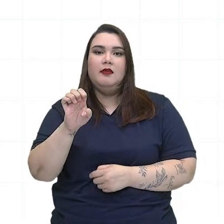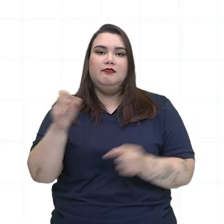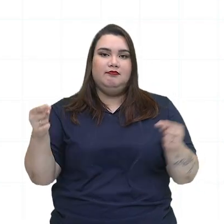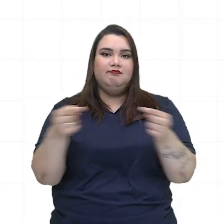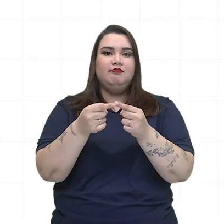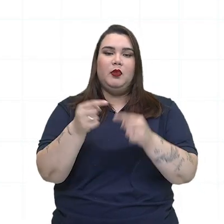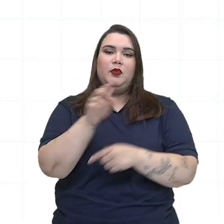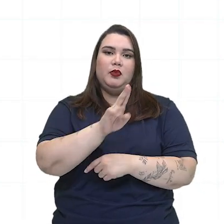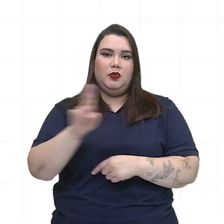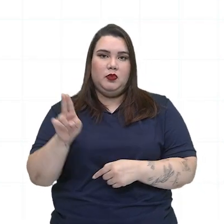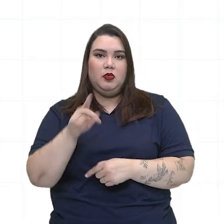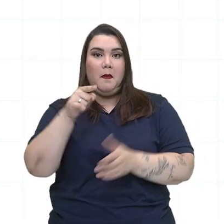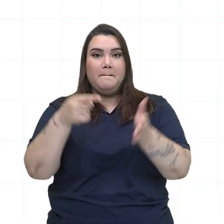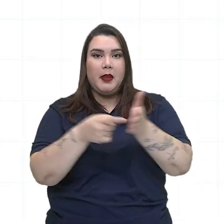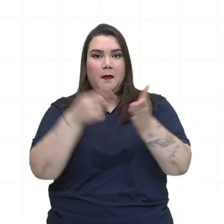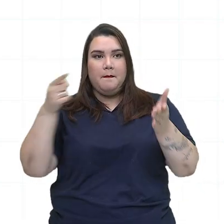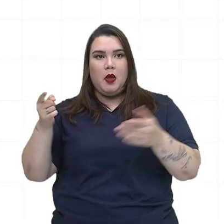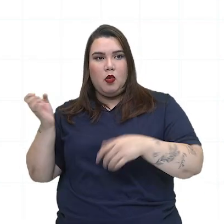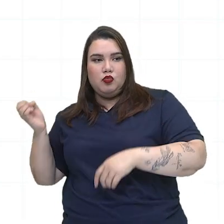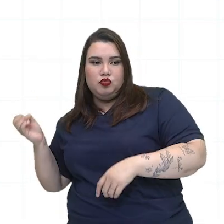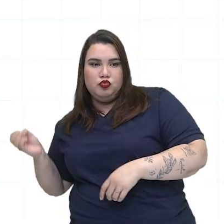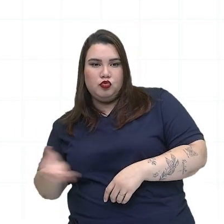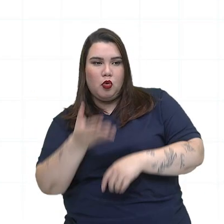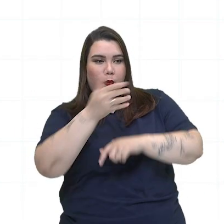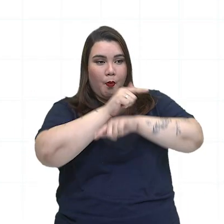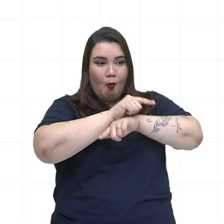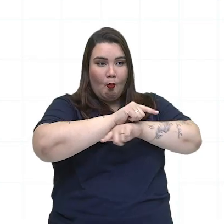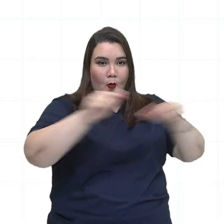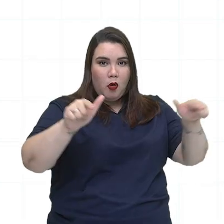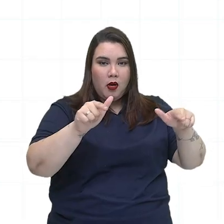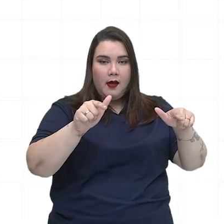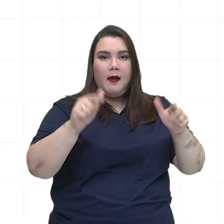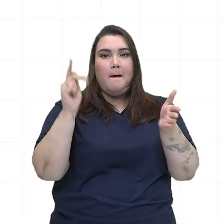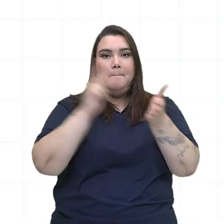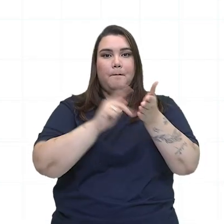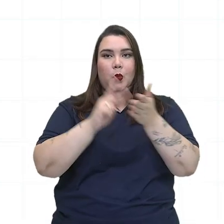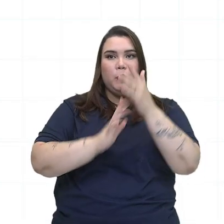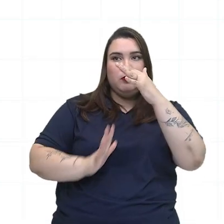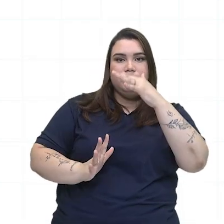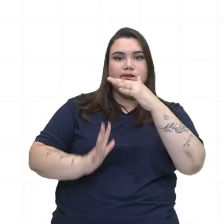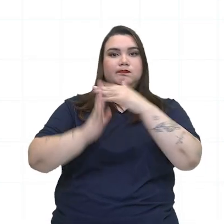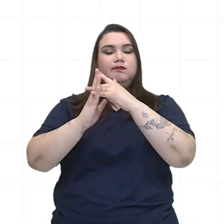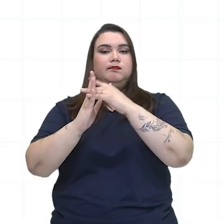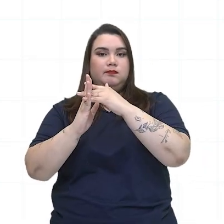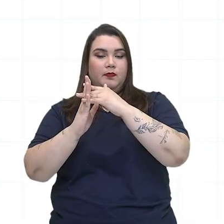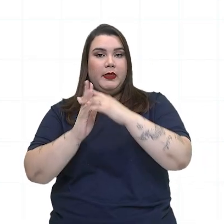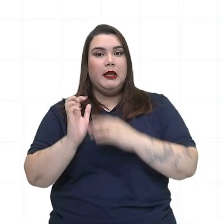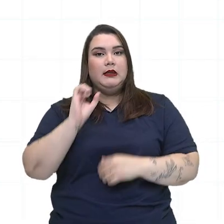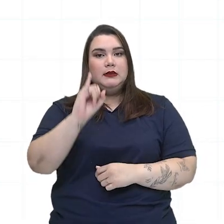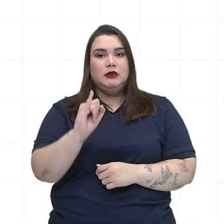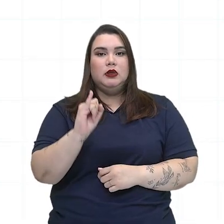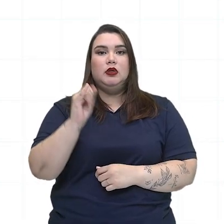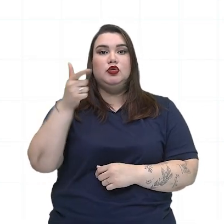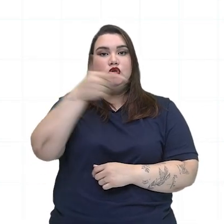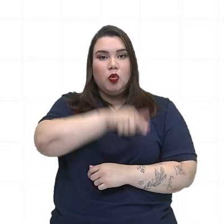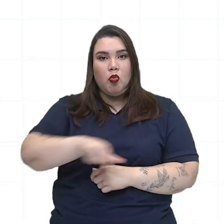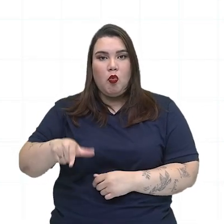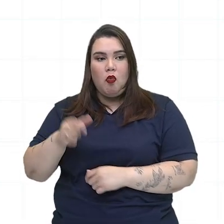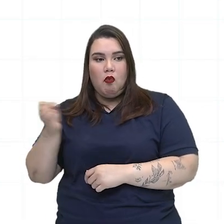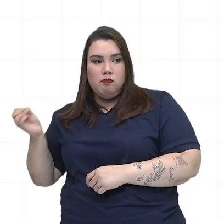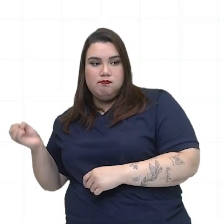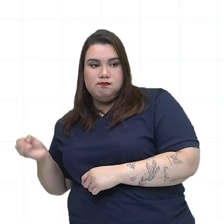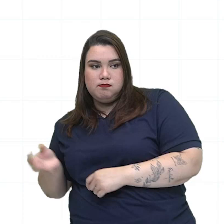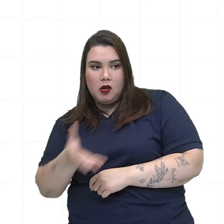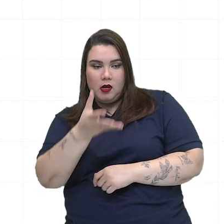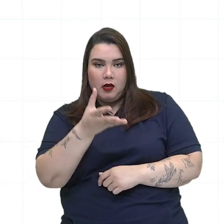você faz um strike, que tem uma pontuação máxima, né? Se você precisa das 2 jogadas para derrubar aí os